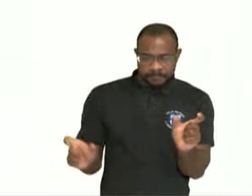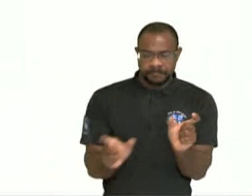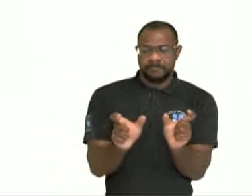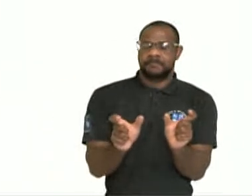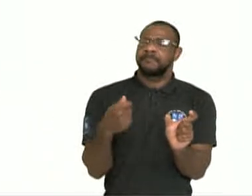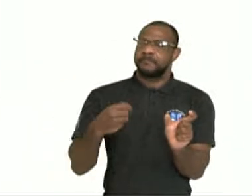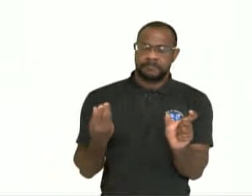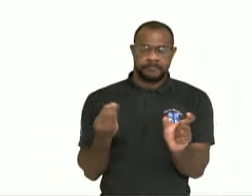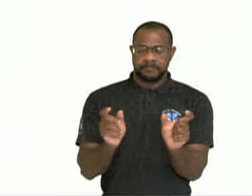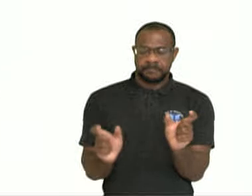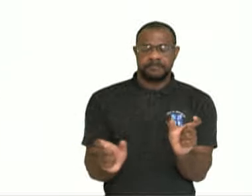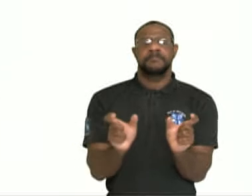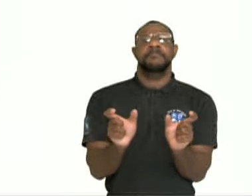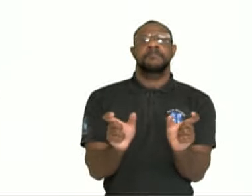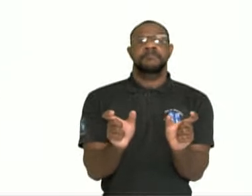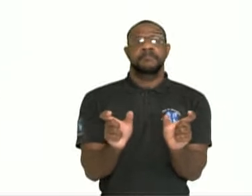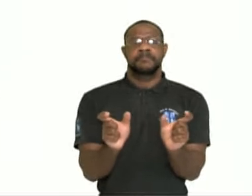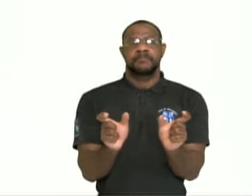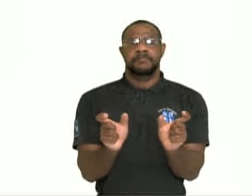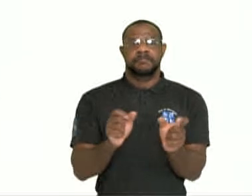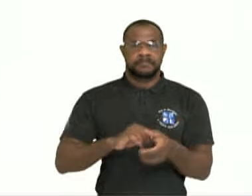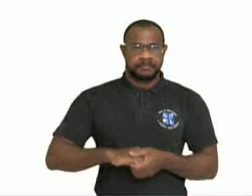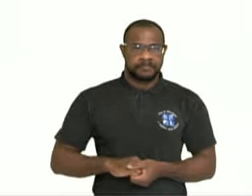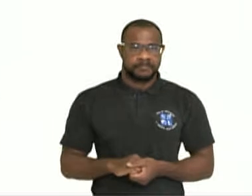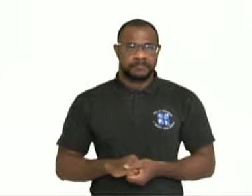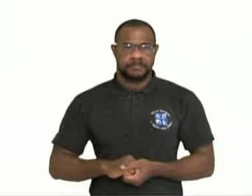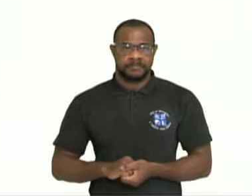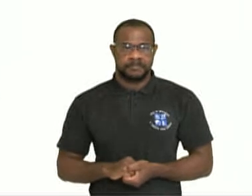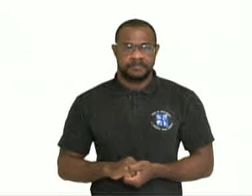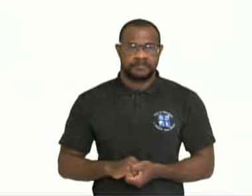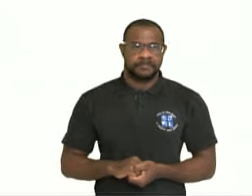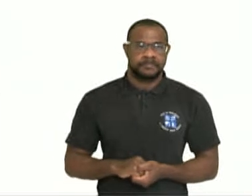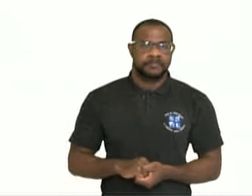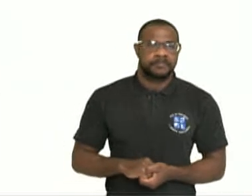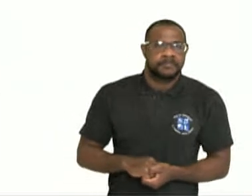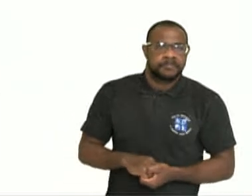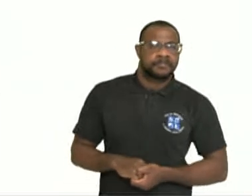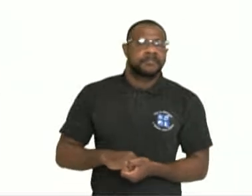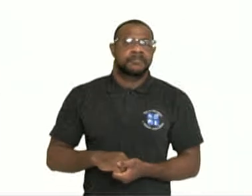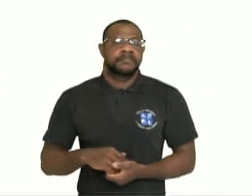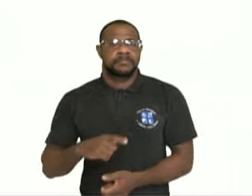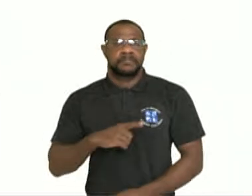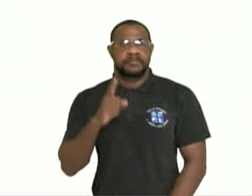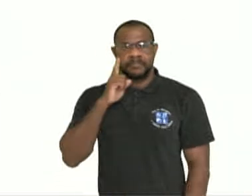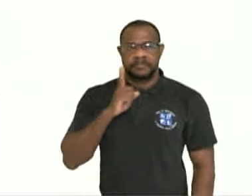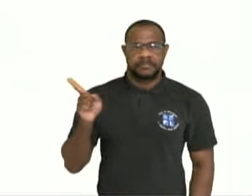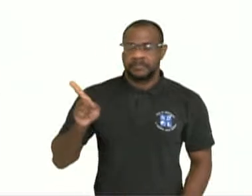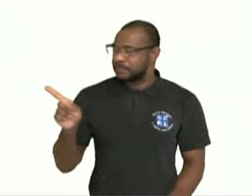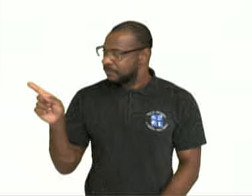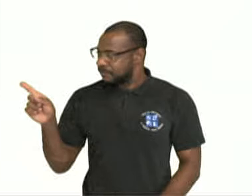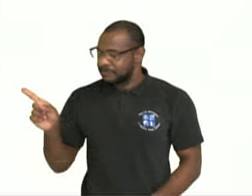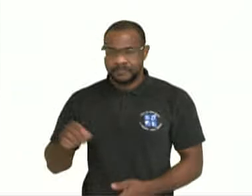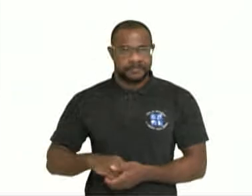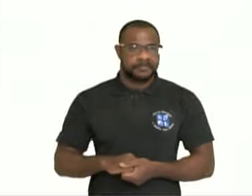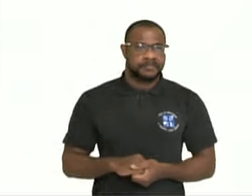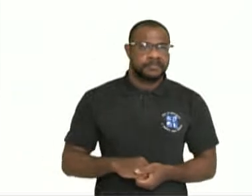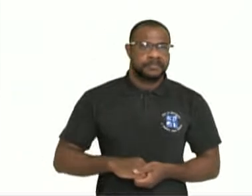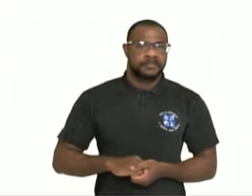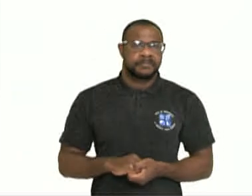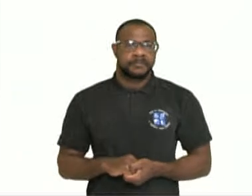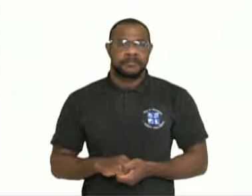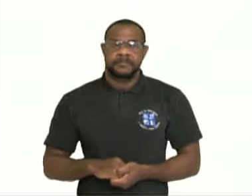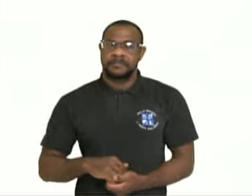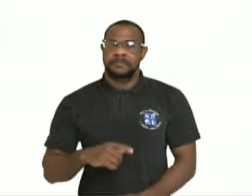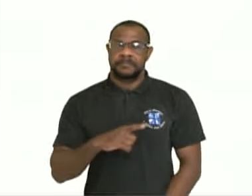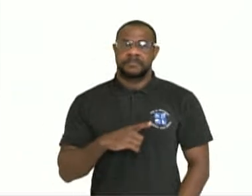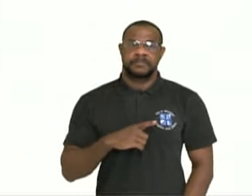parte, certo? Então, liberémonos del deber e comencemos a ser. Temos aqui la conjunção y, que